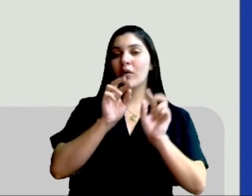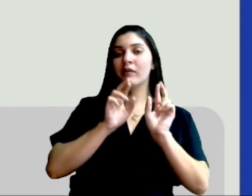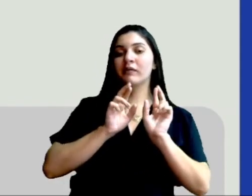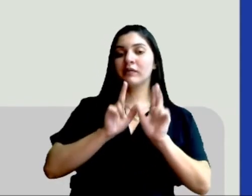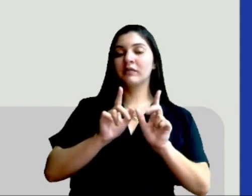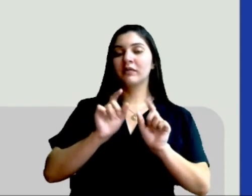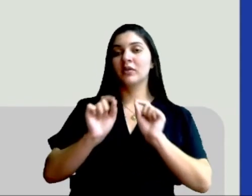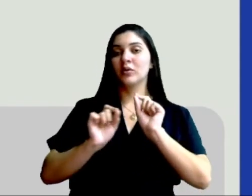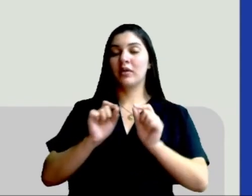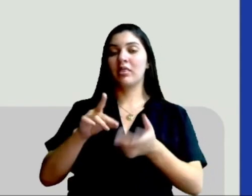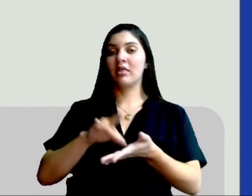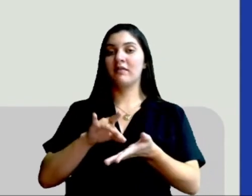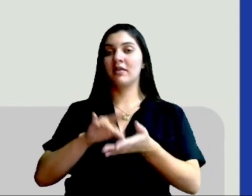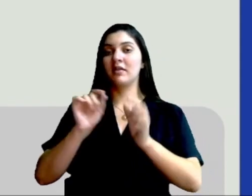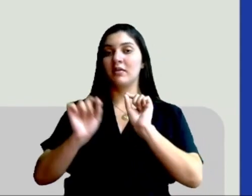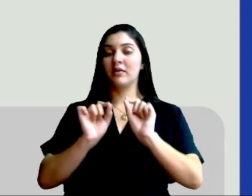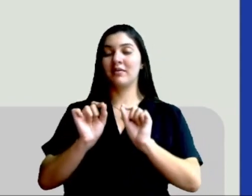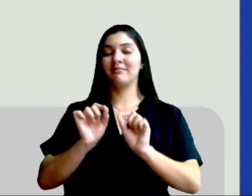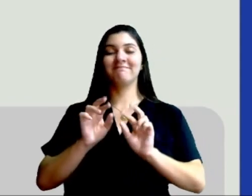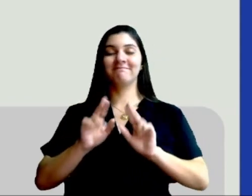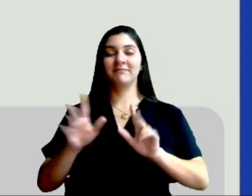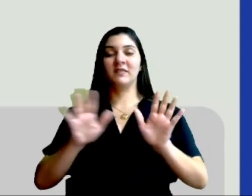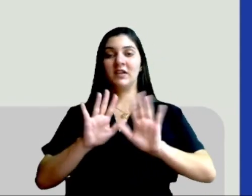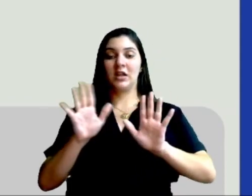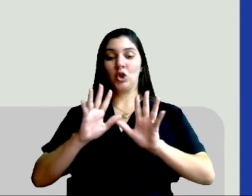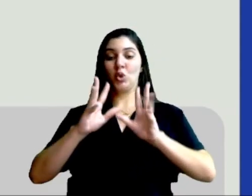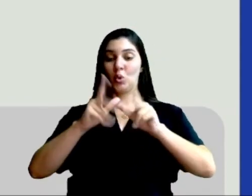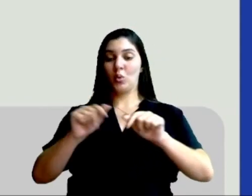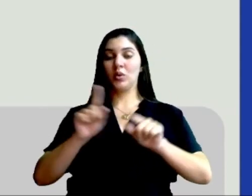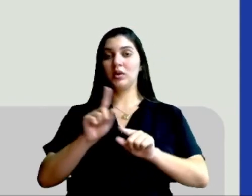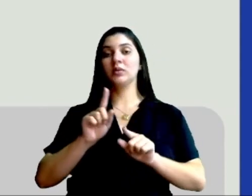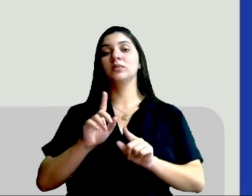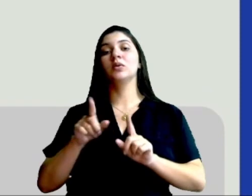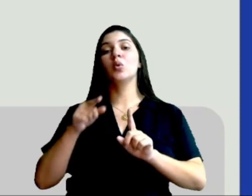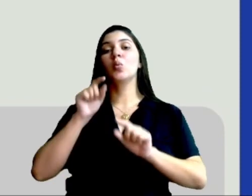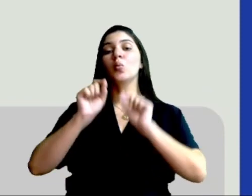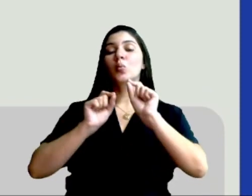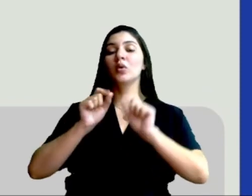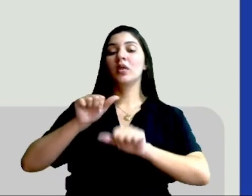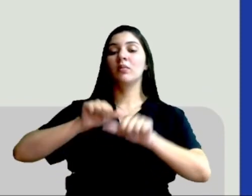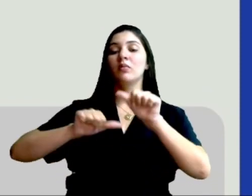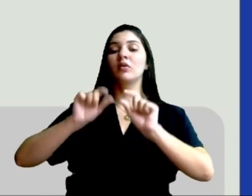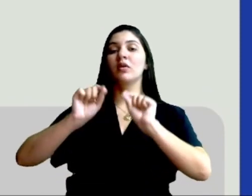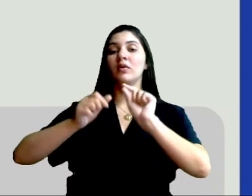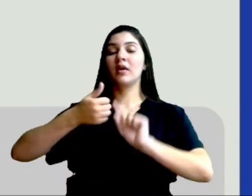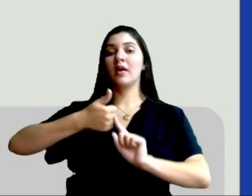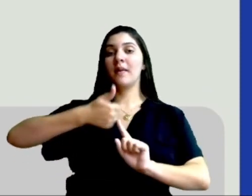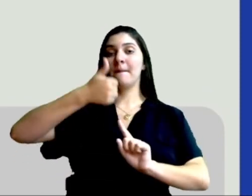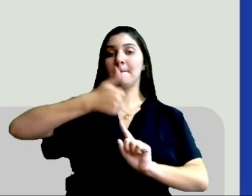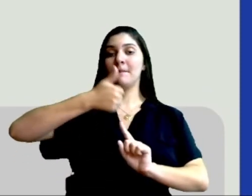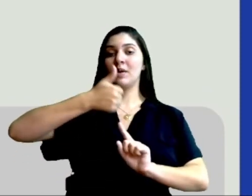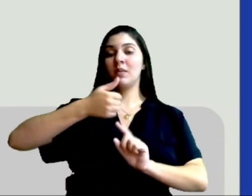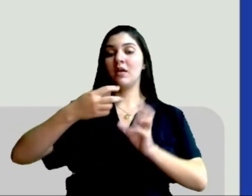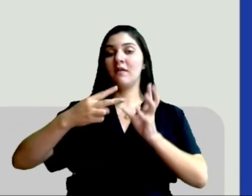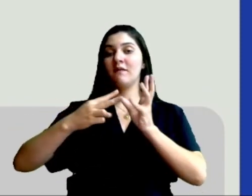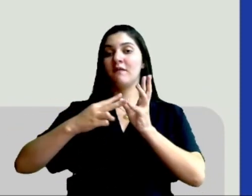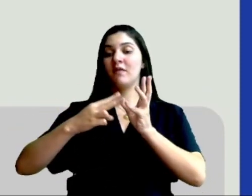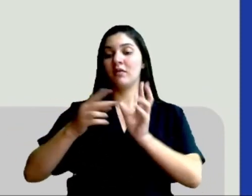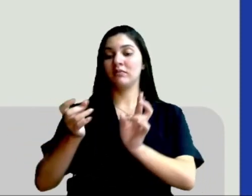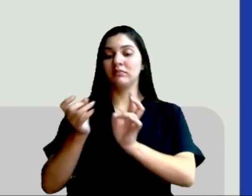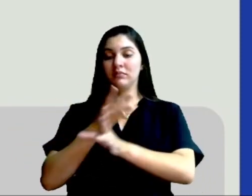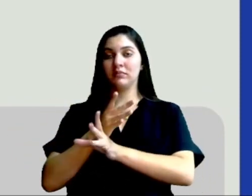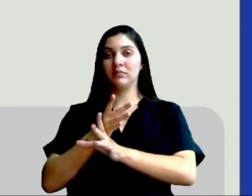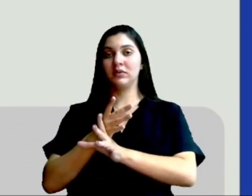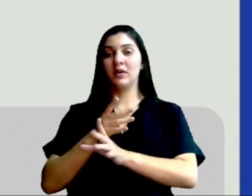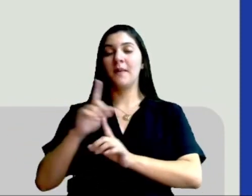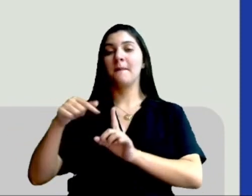diferente, que na verdade ela nem é diferente totalmente, né? O que muda é a primeira vogal da